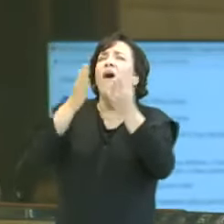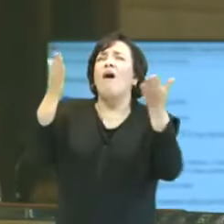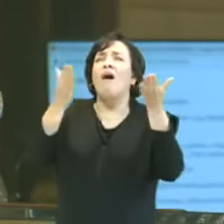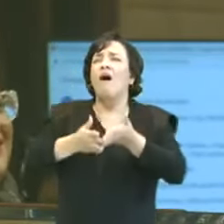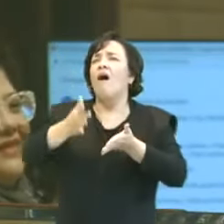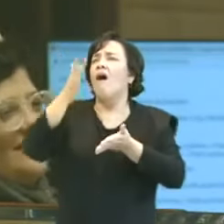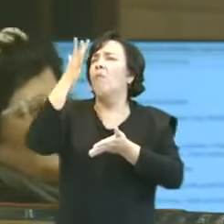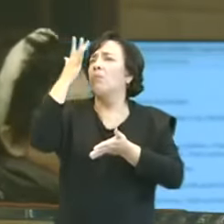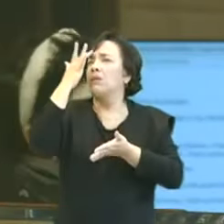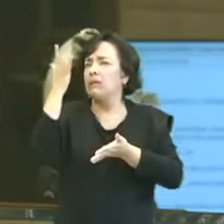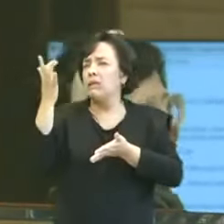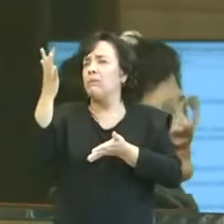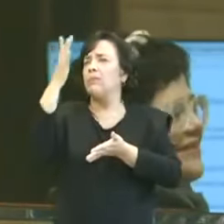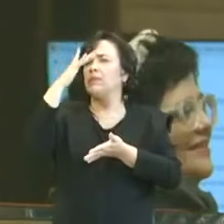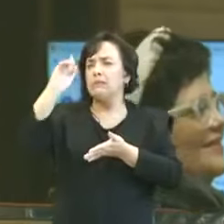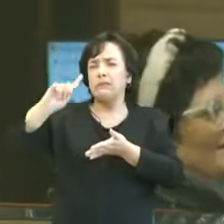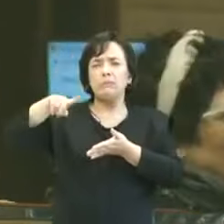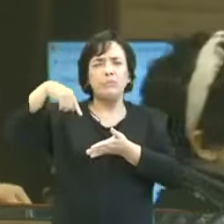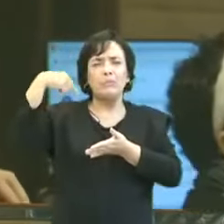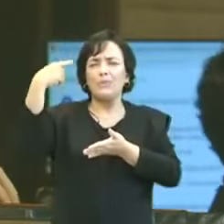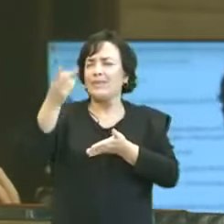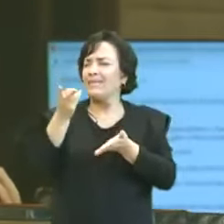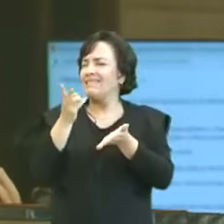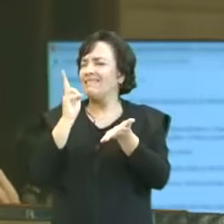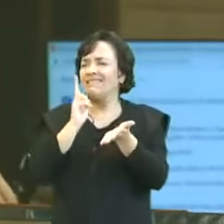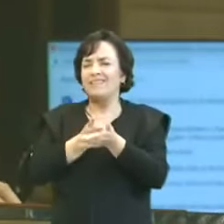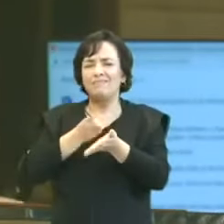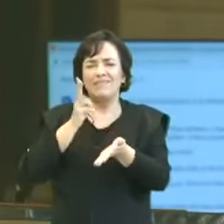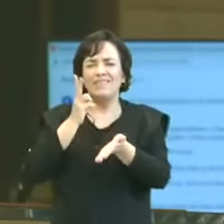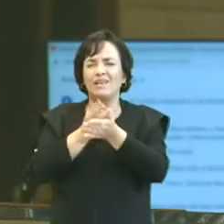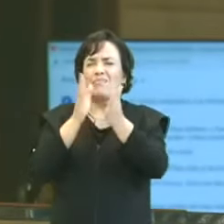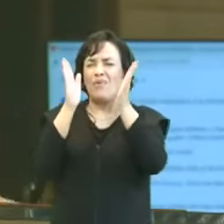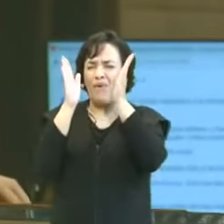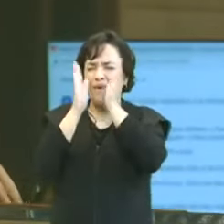e depois de novo. Nos torna apaixonados,